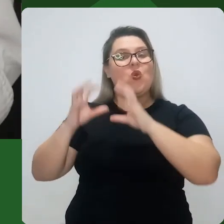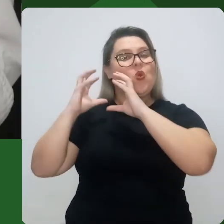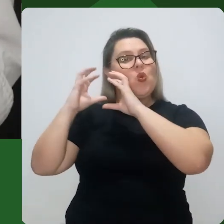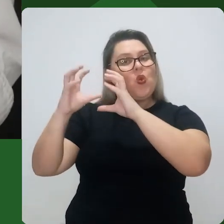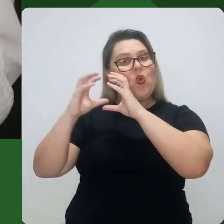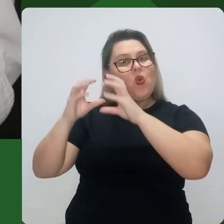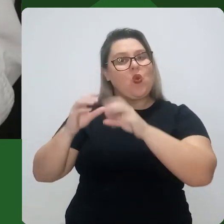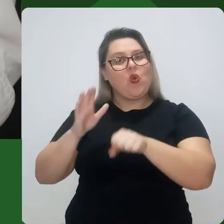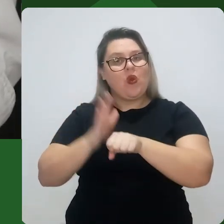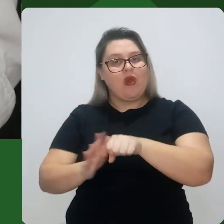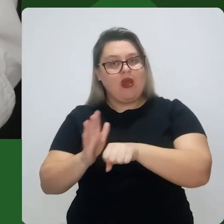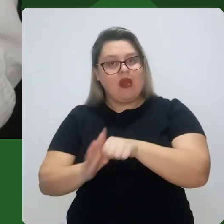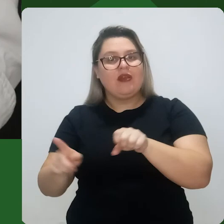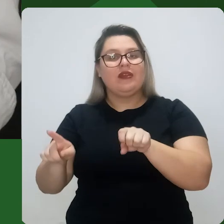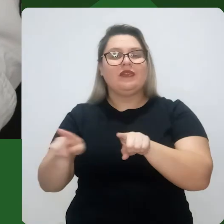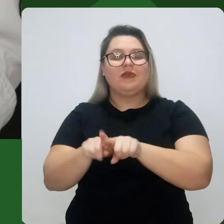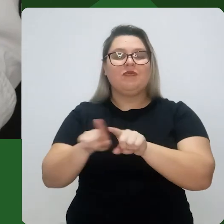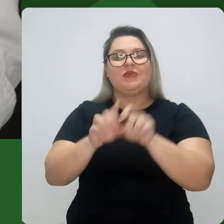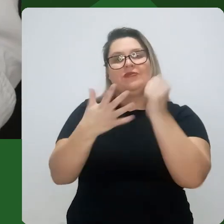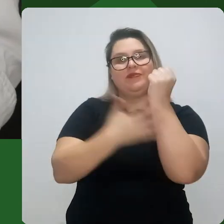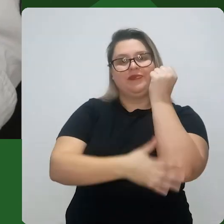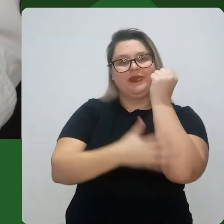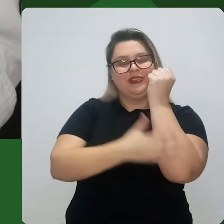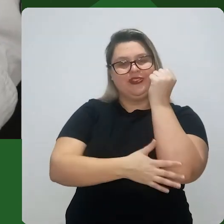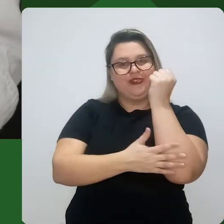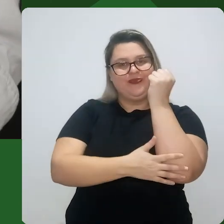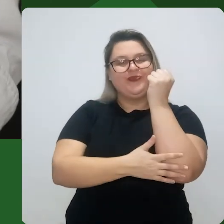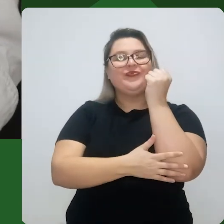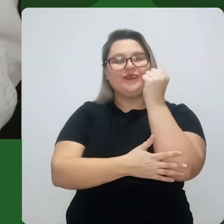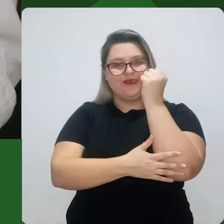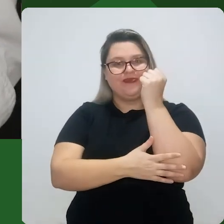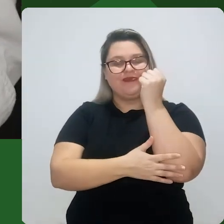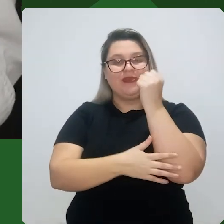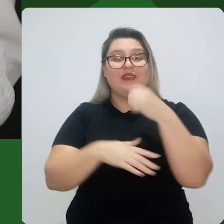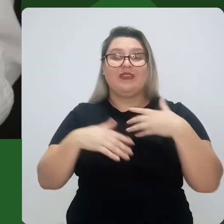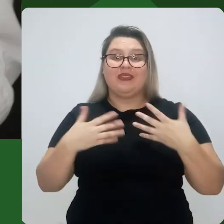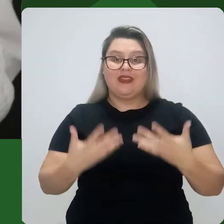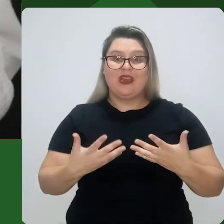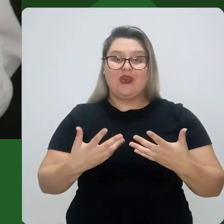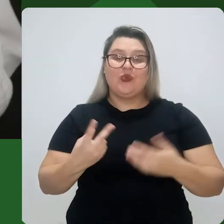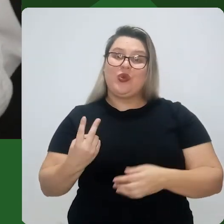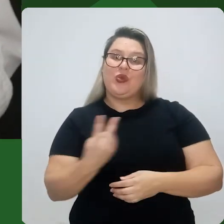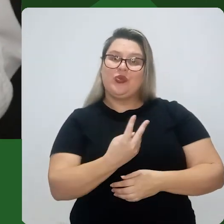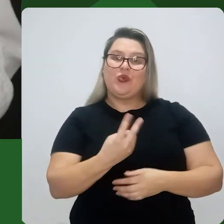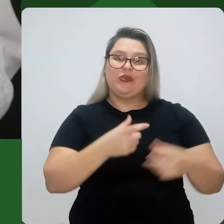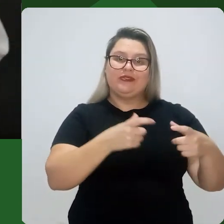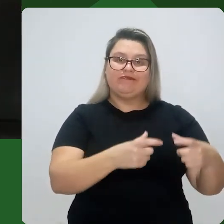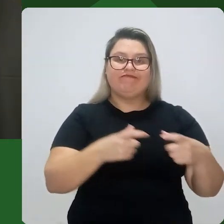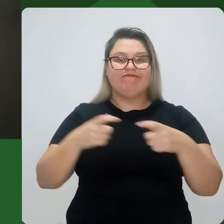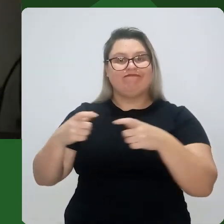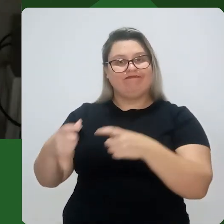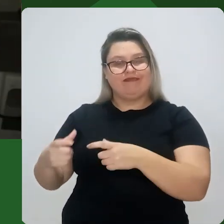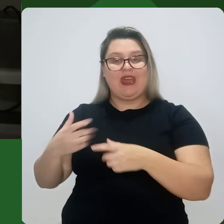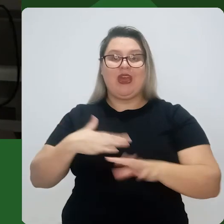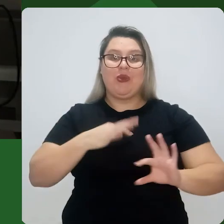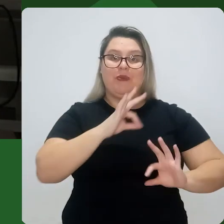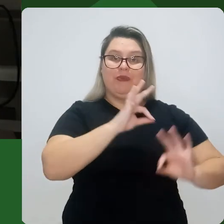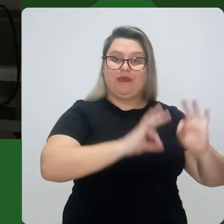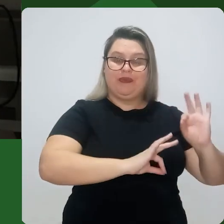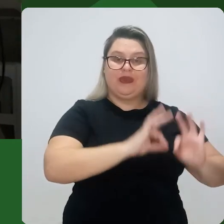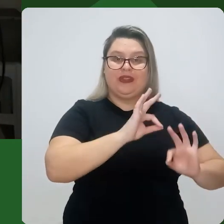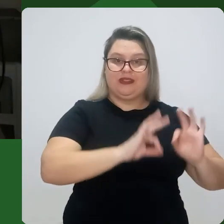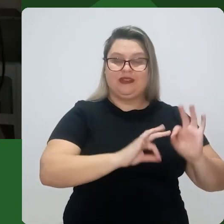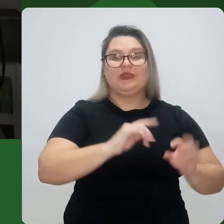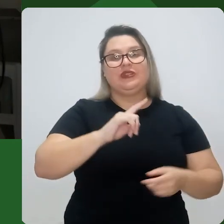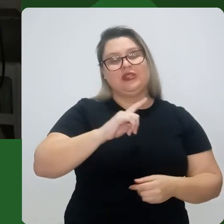coco ralado e o abacaxi em cima. Então assim, mesmo que na